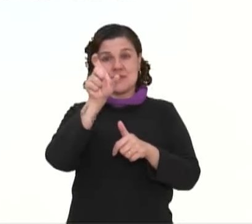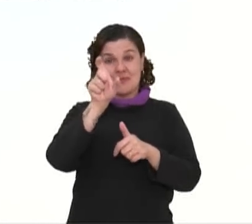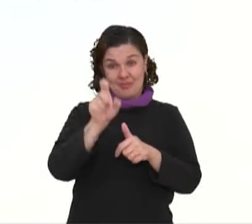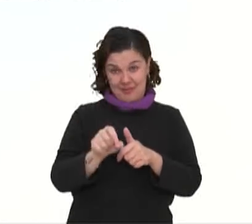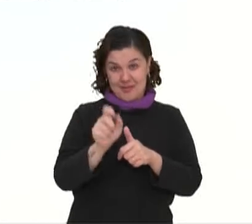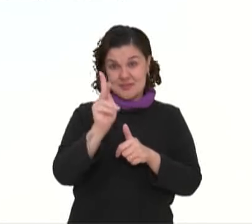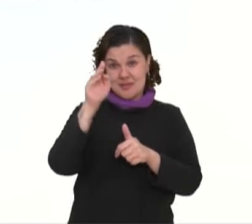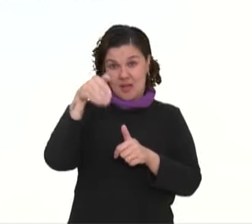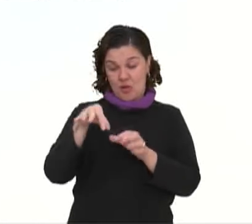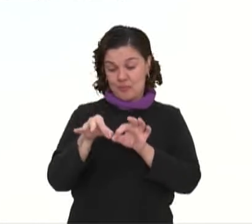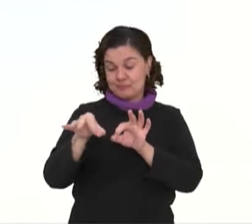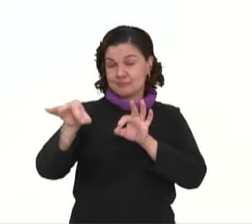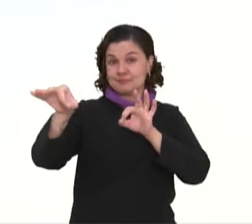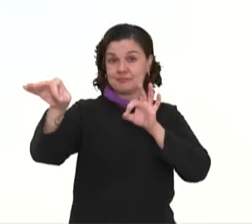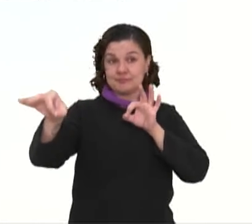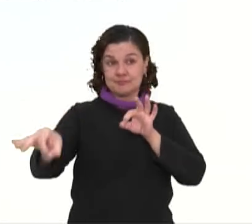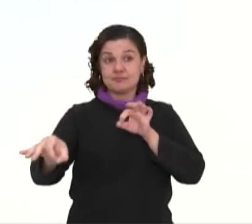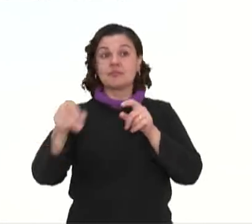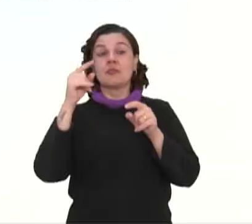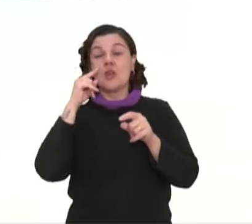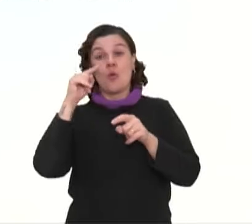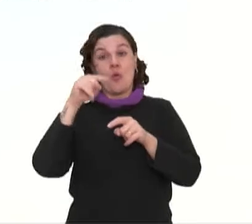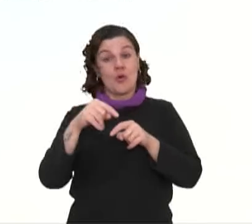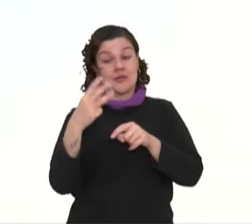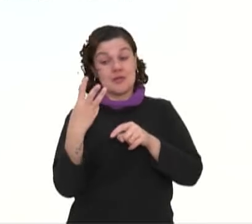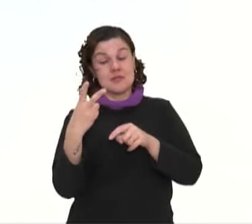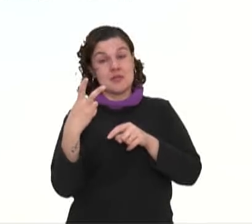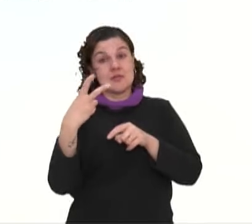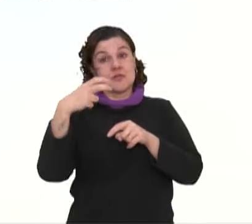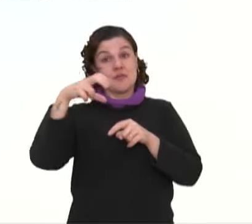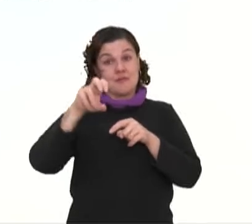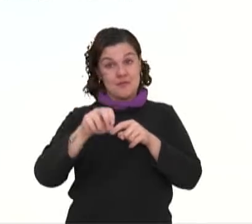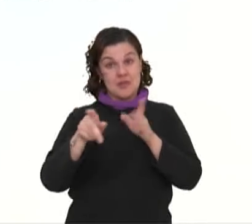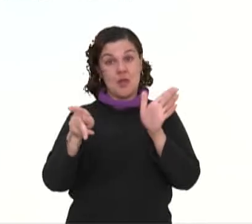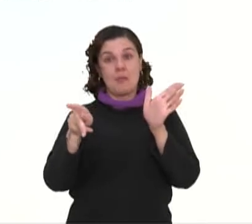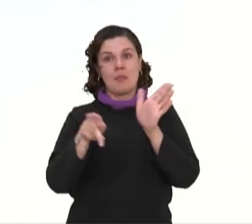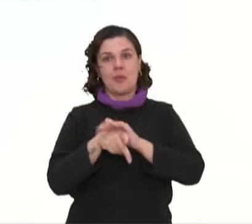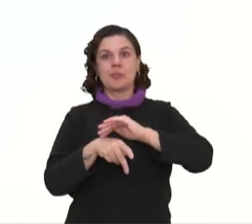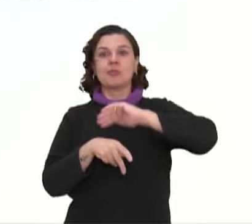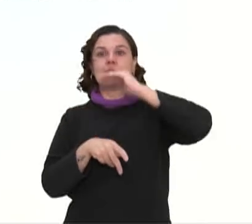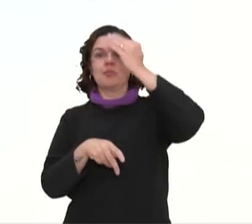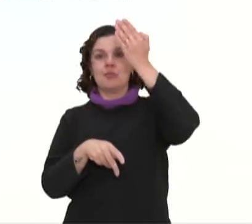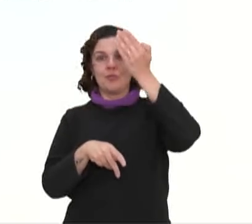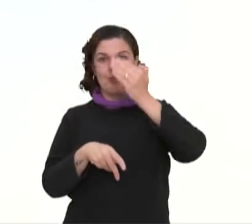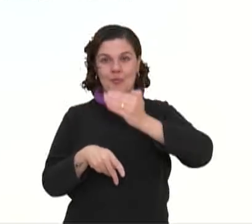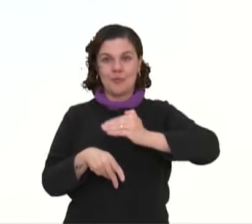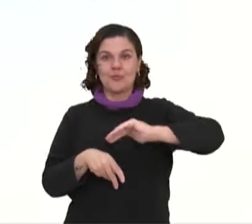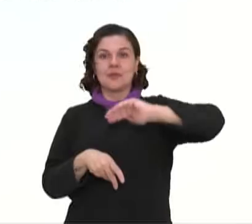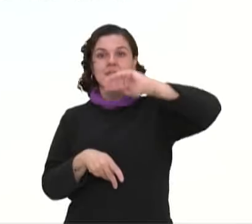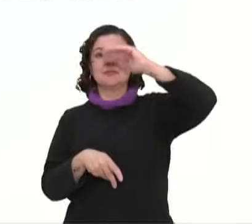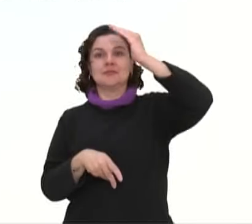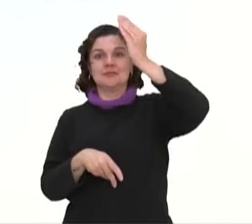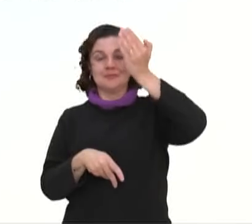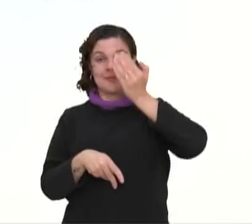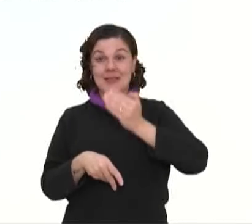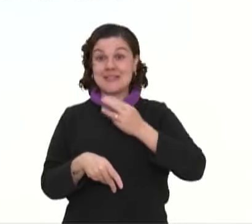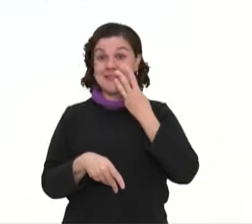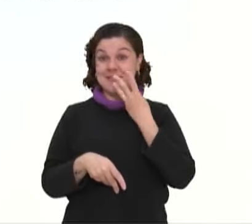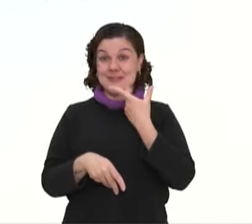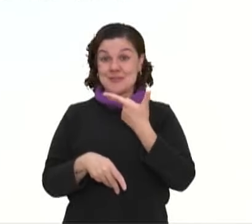extensão. Desses, 320 quilômetros são em montanhas, com subidas e